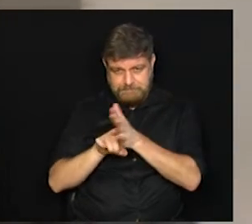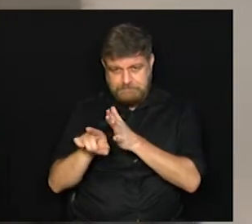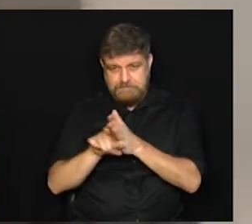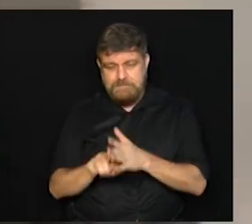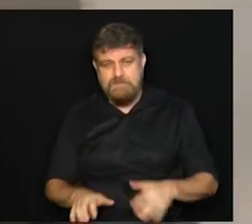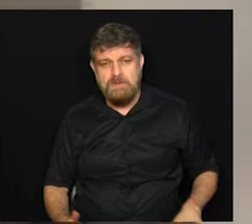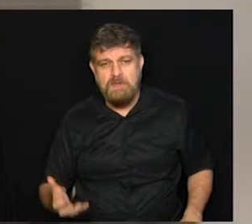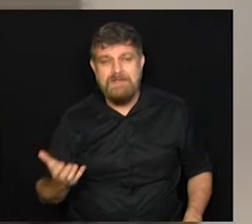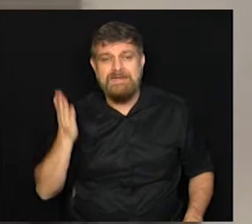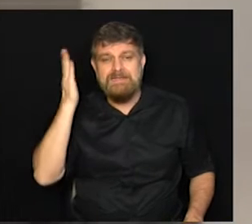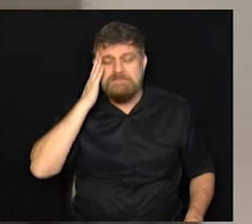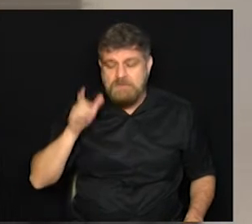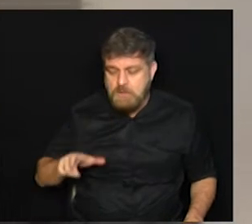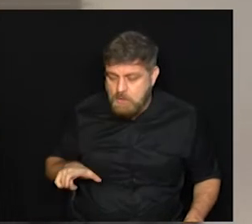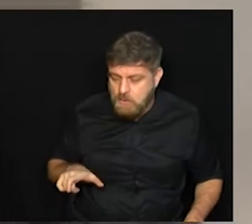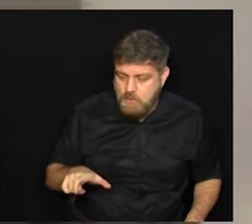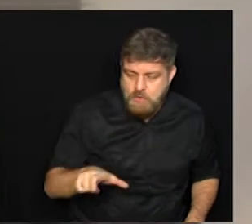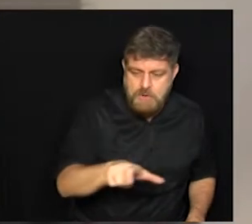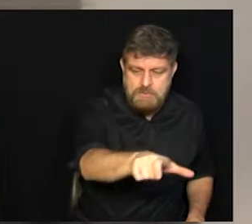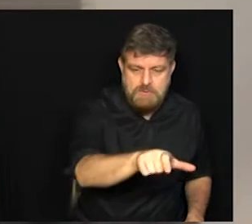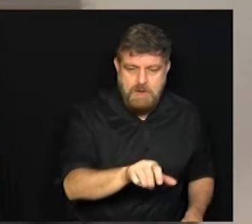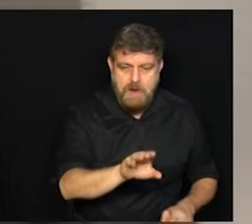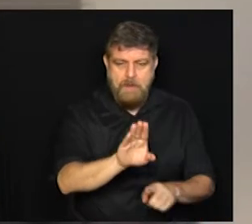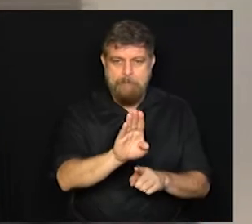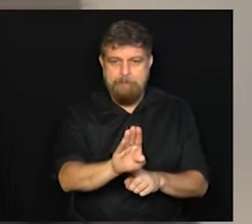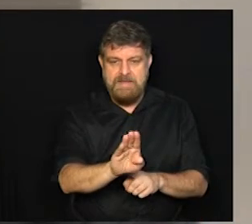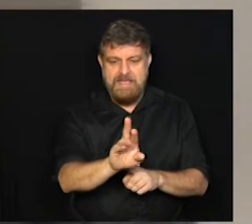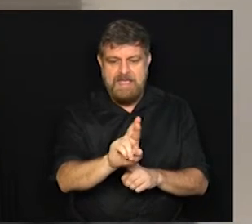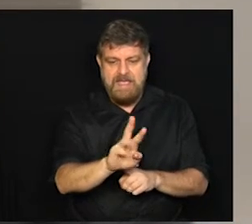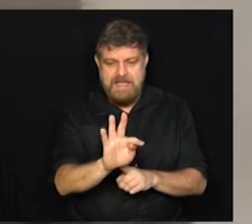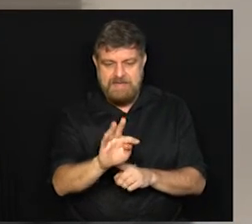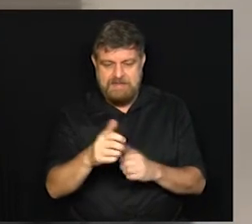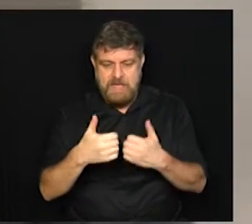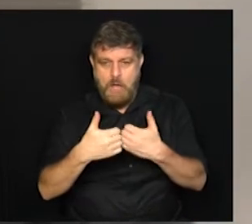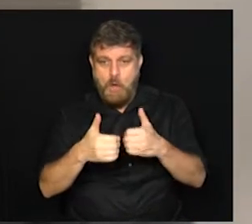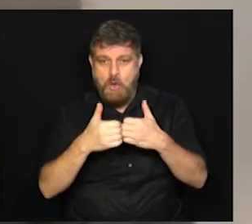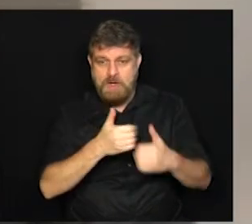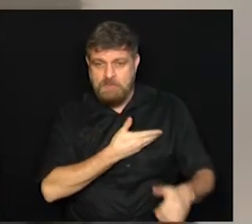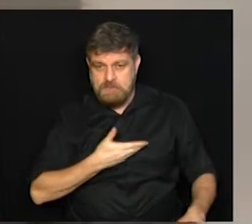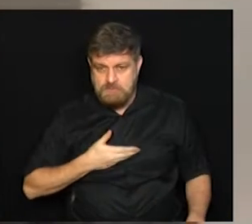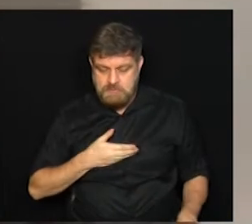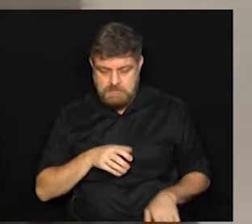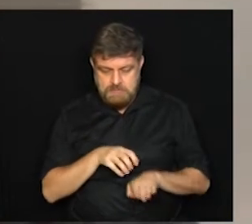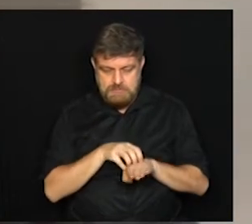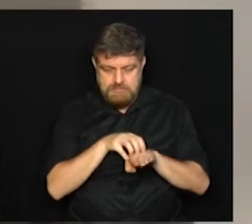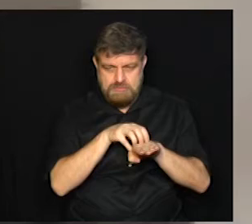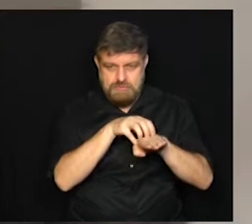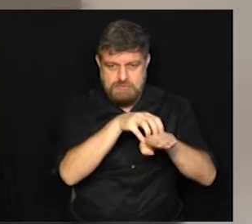ao BRT, se existe dentro desse plano cicloviário